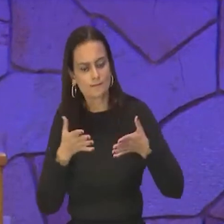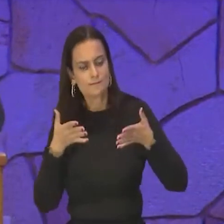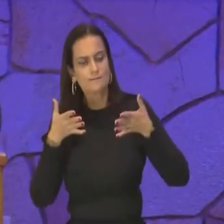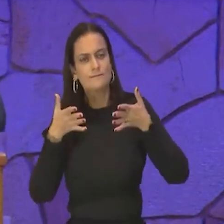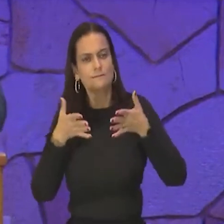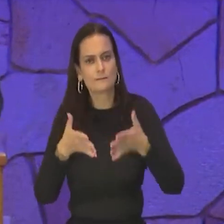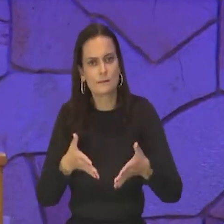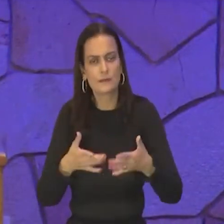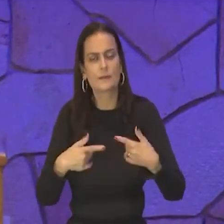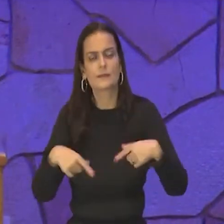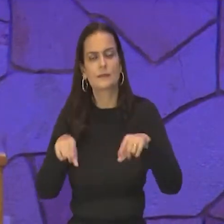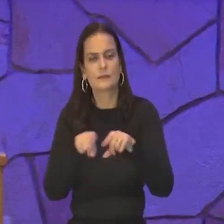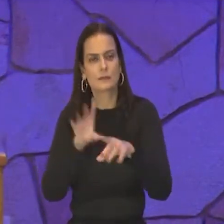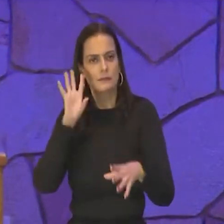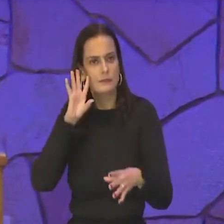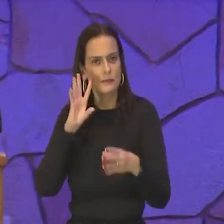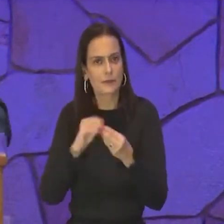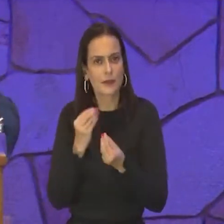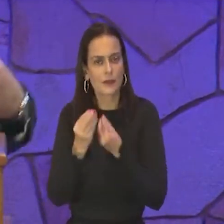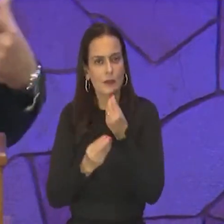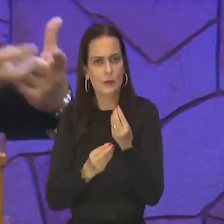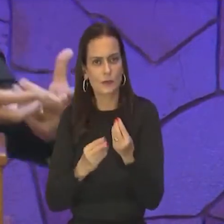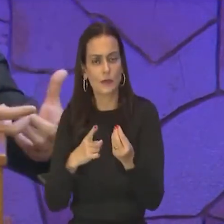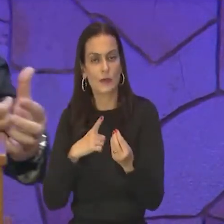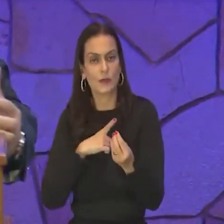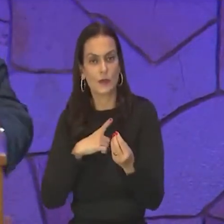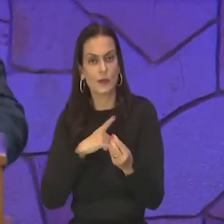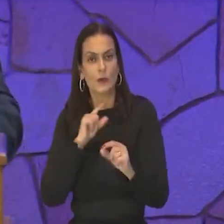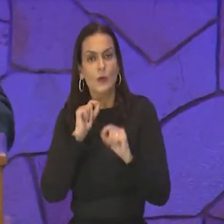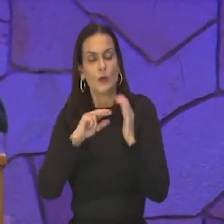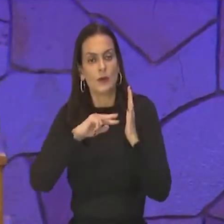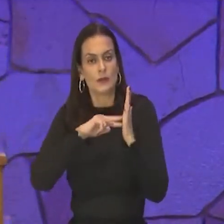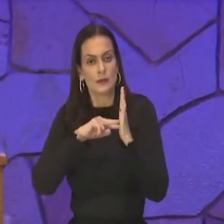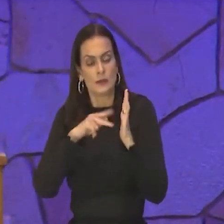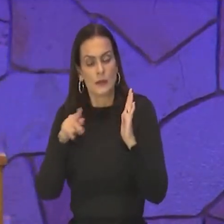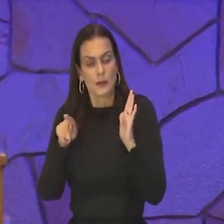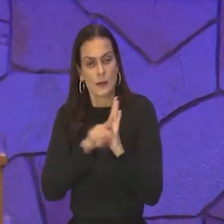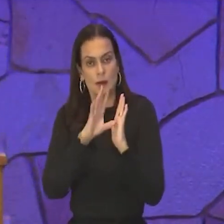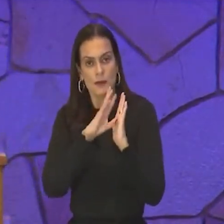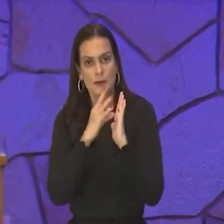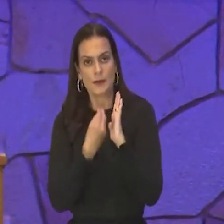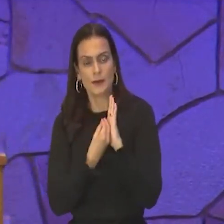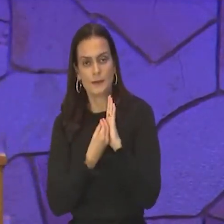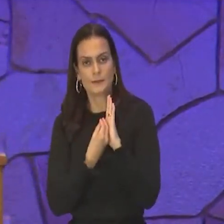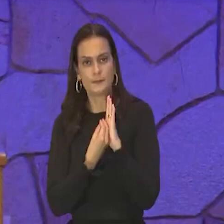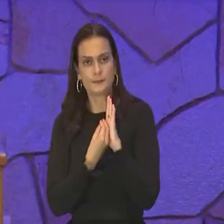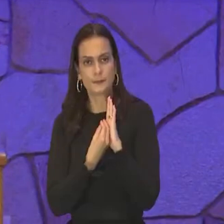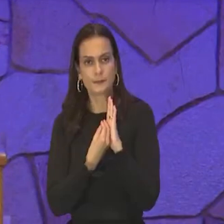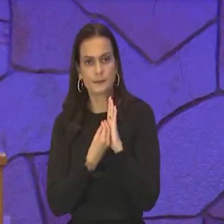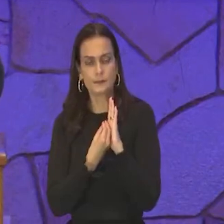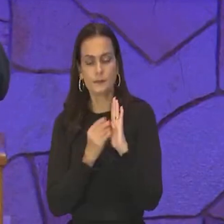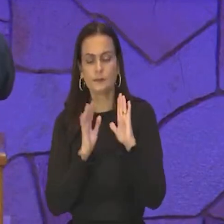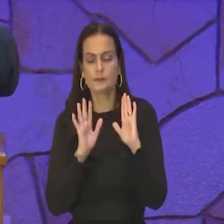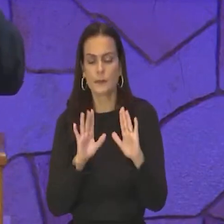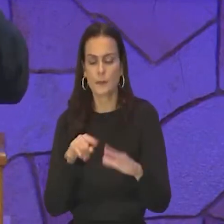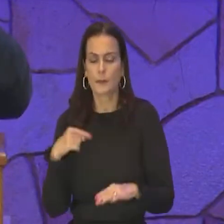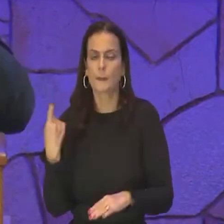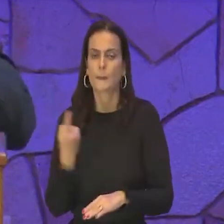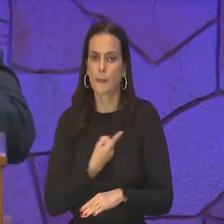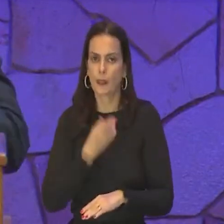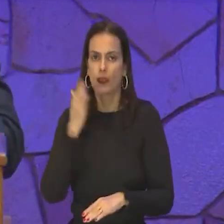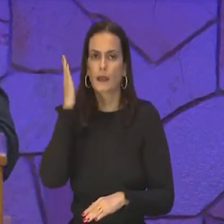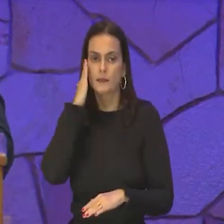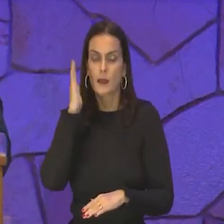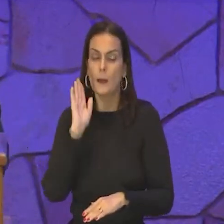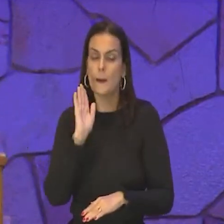participação, através do entendimento que nós temos do que isto significa para a igreja. Mas nós sabemos que o pão que